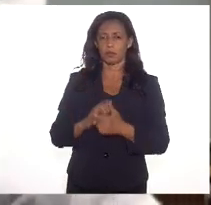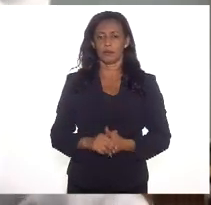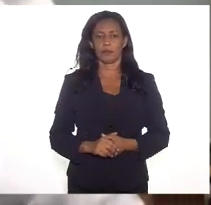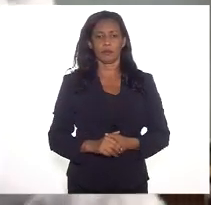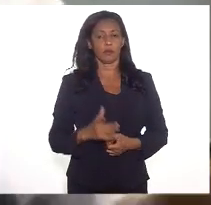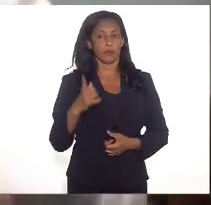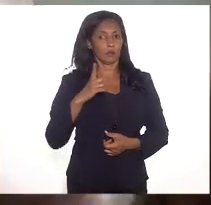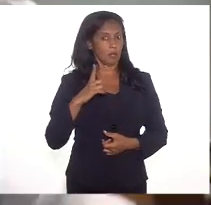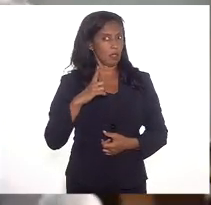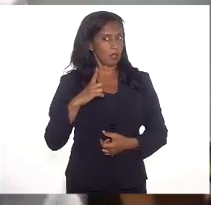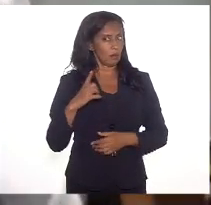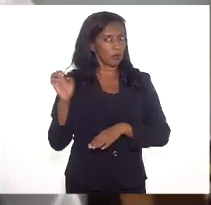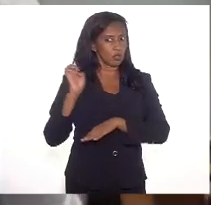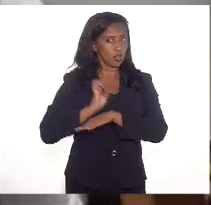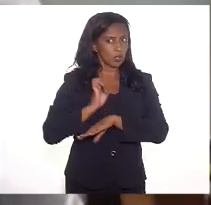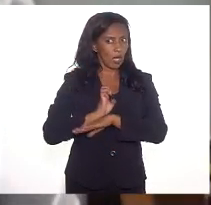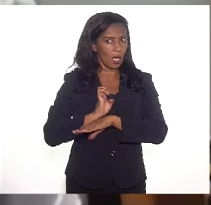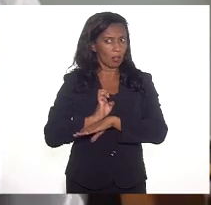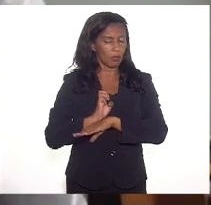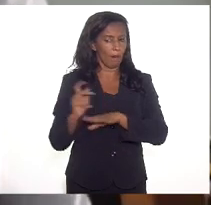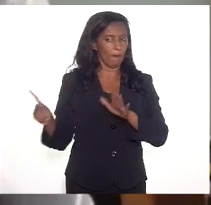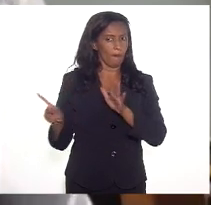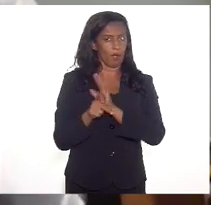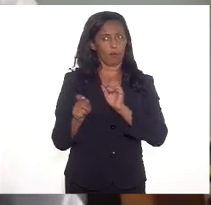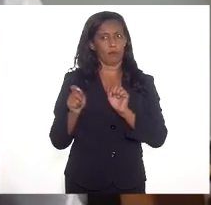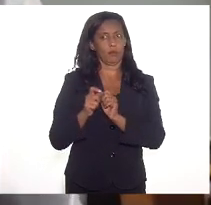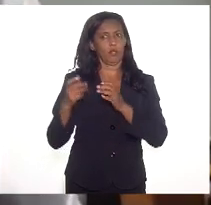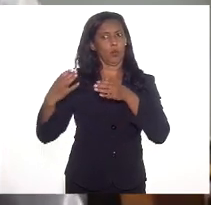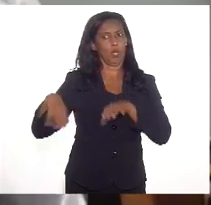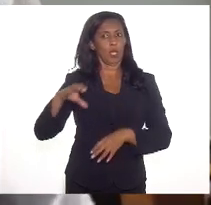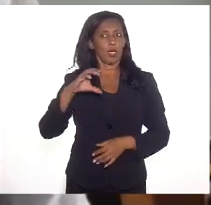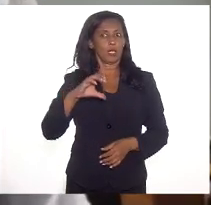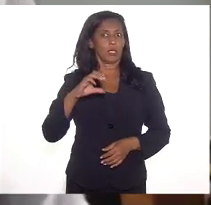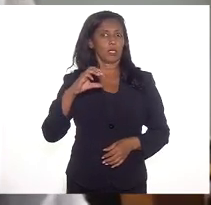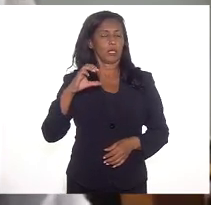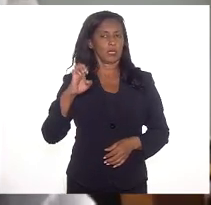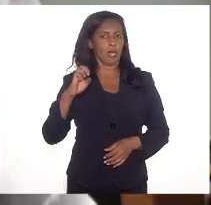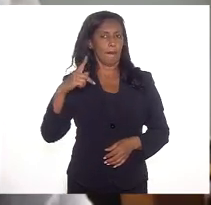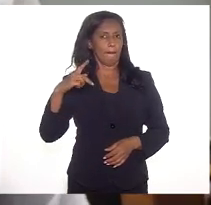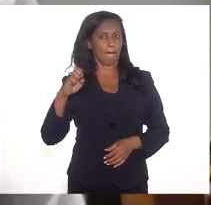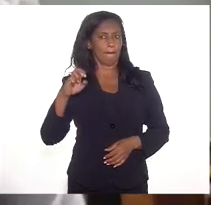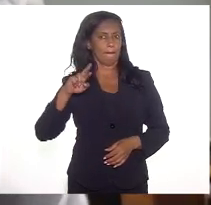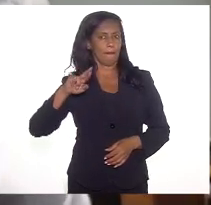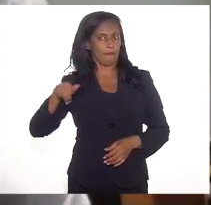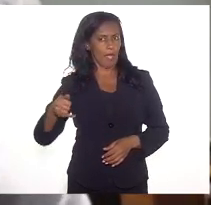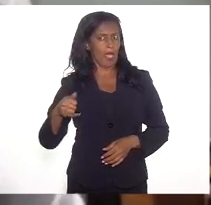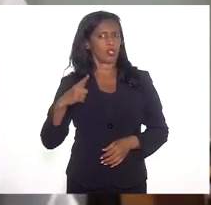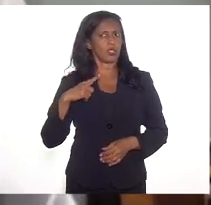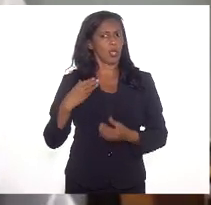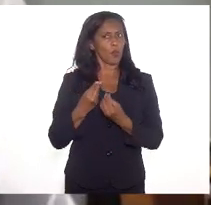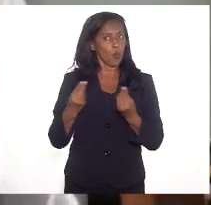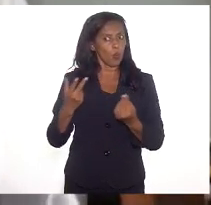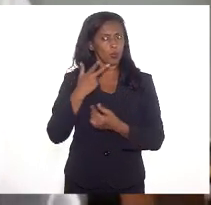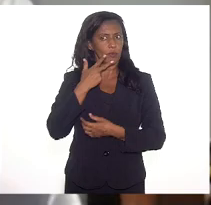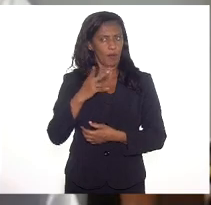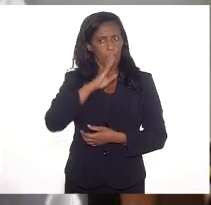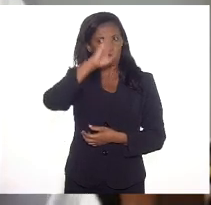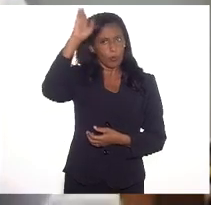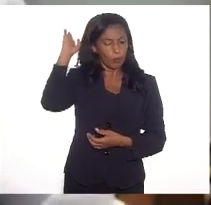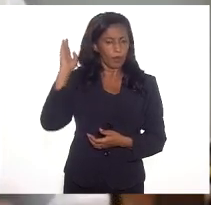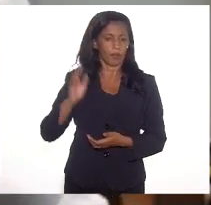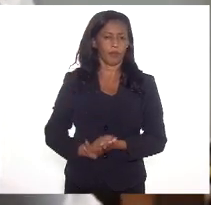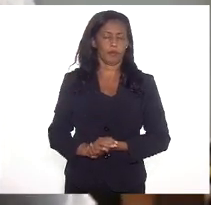temos um equipamento no Estado para a realização de concursos públicos, que é o CEPERJ. Então, há muito o que se falar da carreira do Corpo de